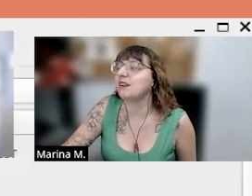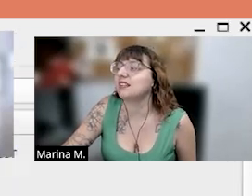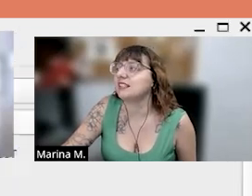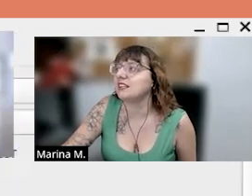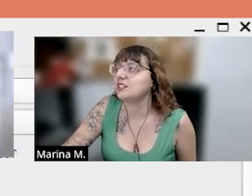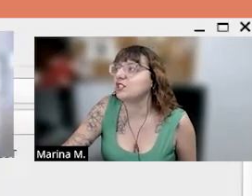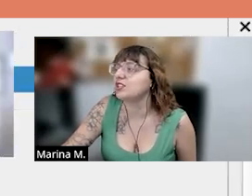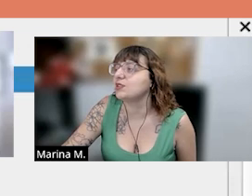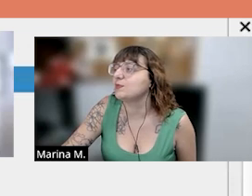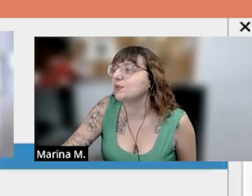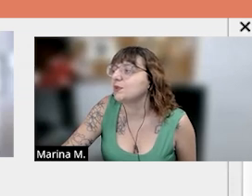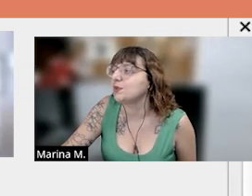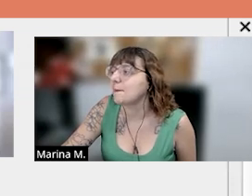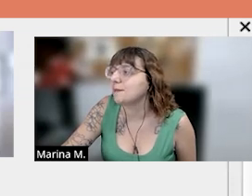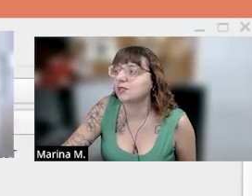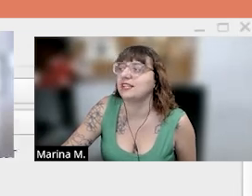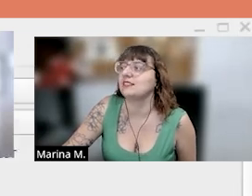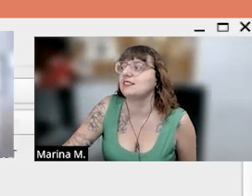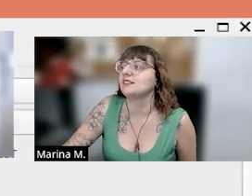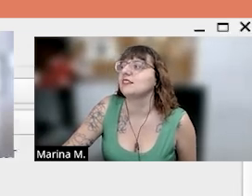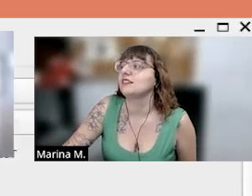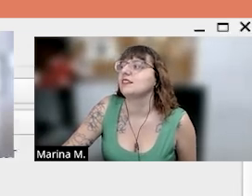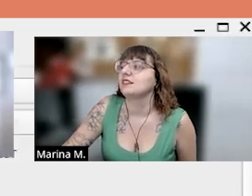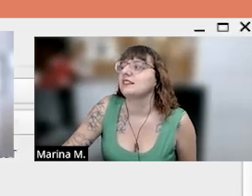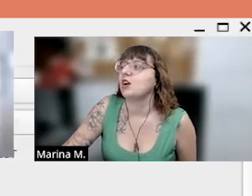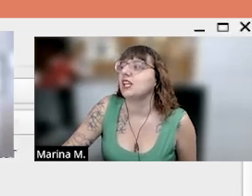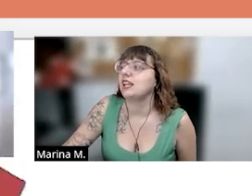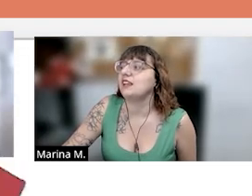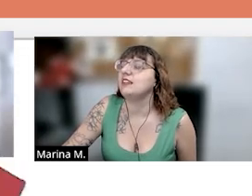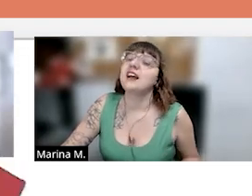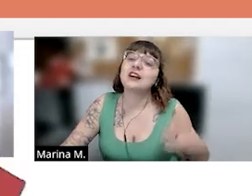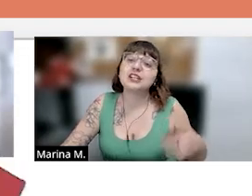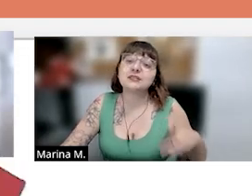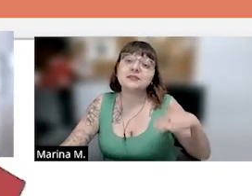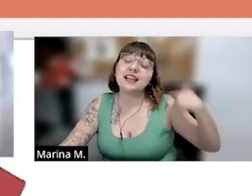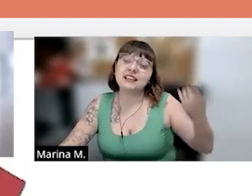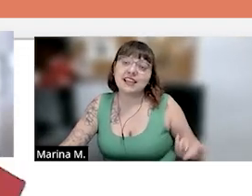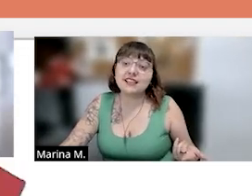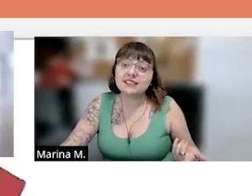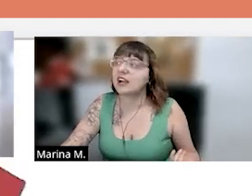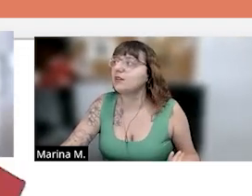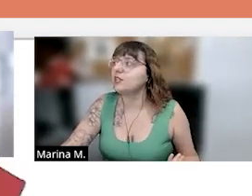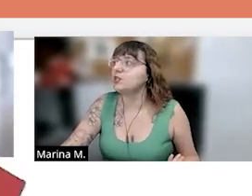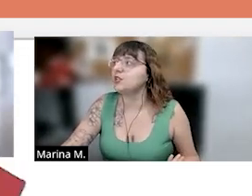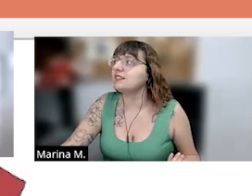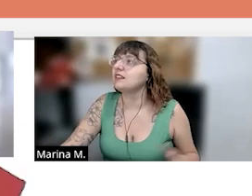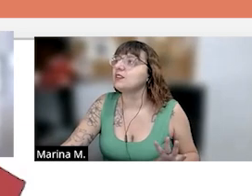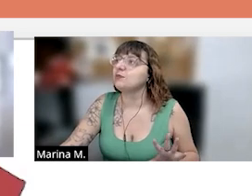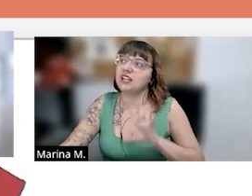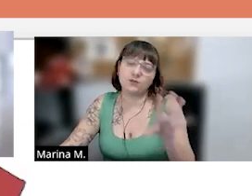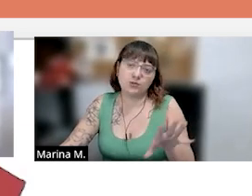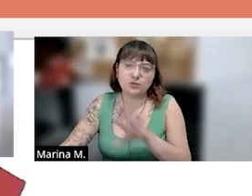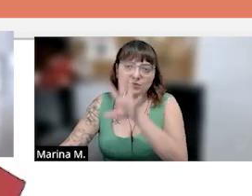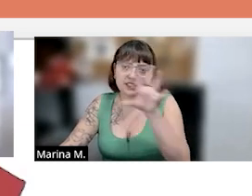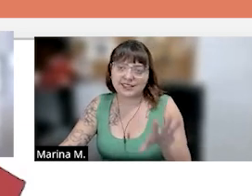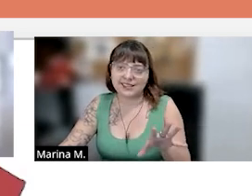do American English pro português. Dá OK. Agora eu tenho que reiniciar o QGIS, porque